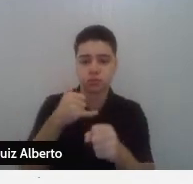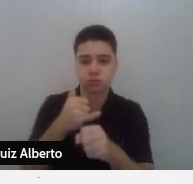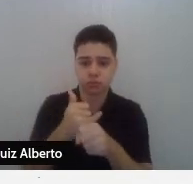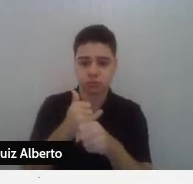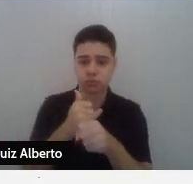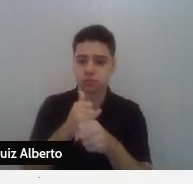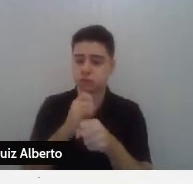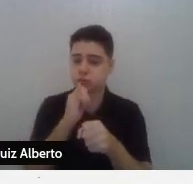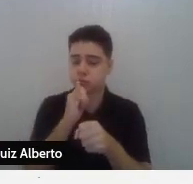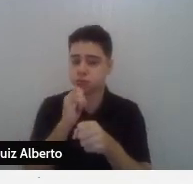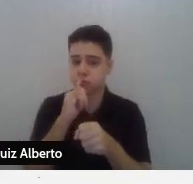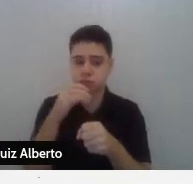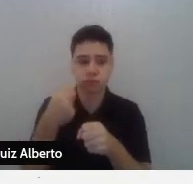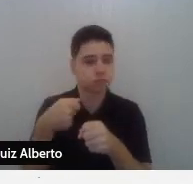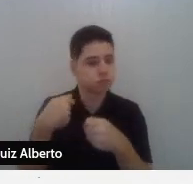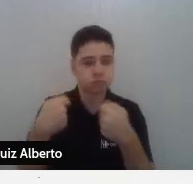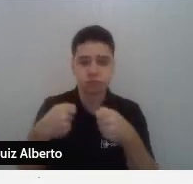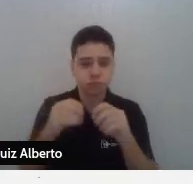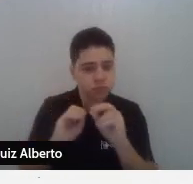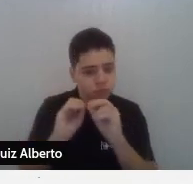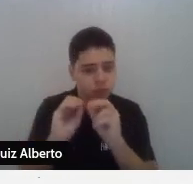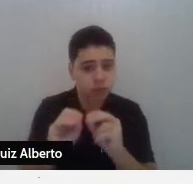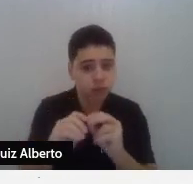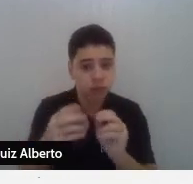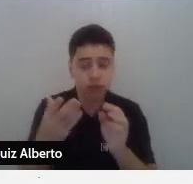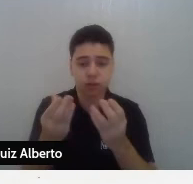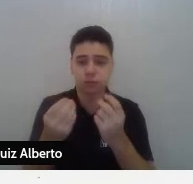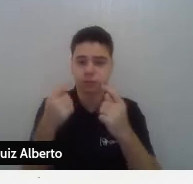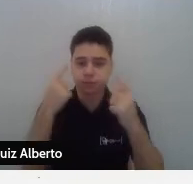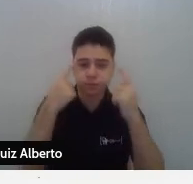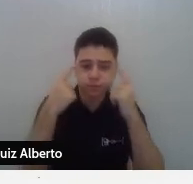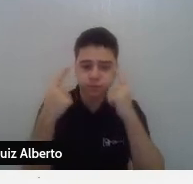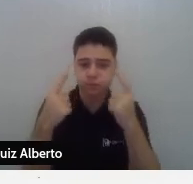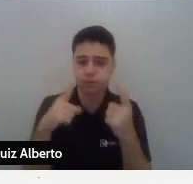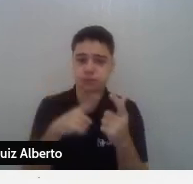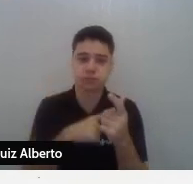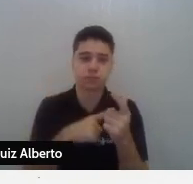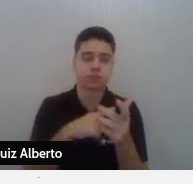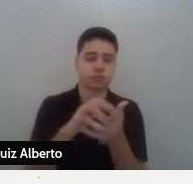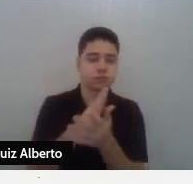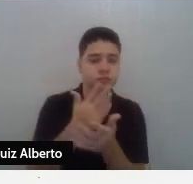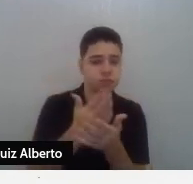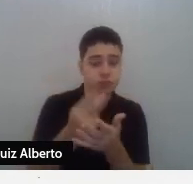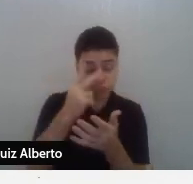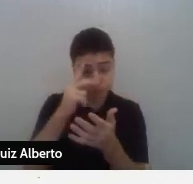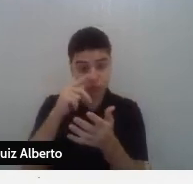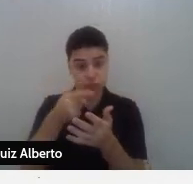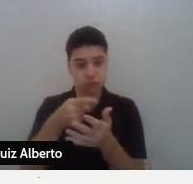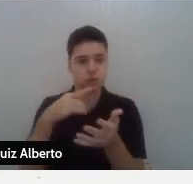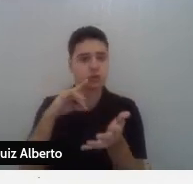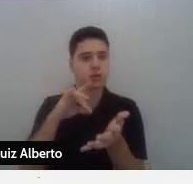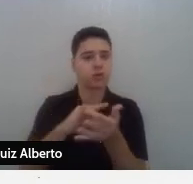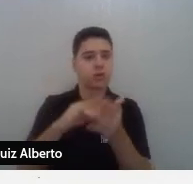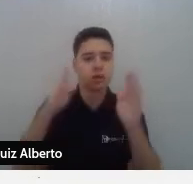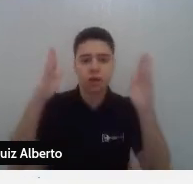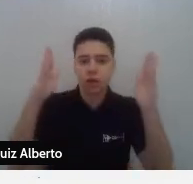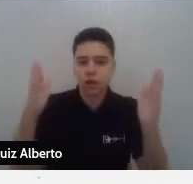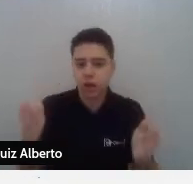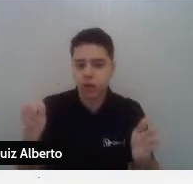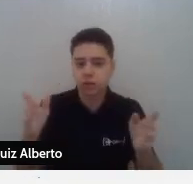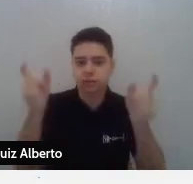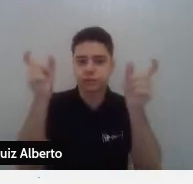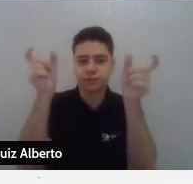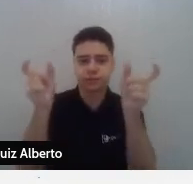e ele é muito intuitivo, né? Então, ele tem algumas características nas laterais que